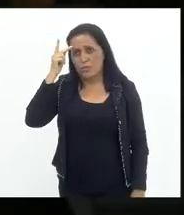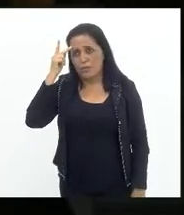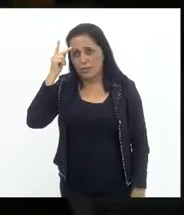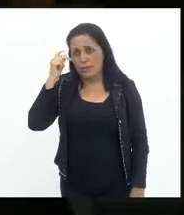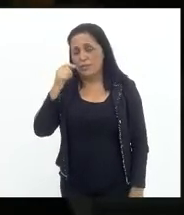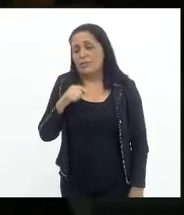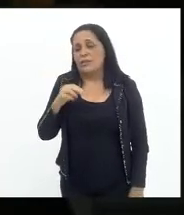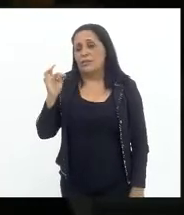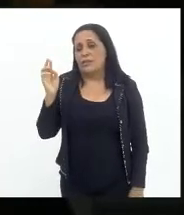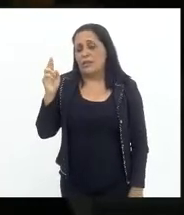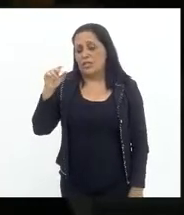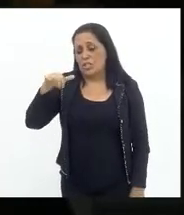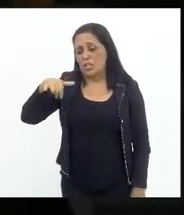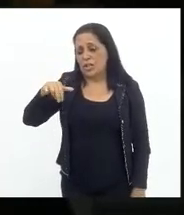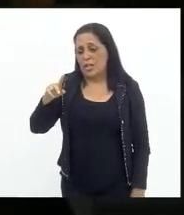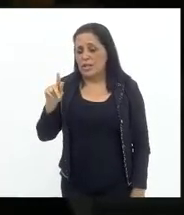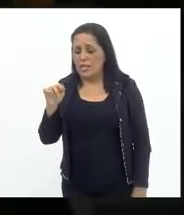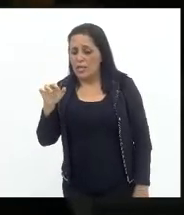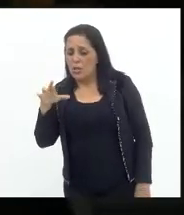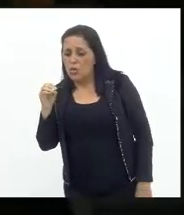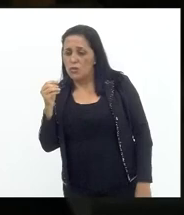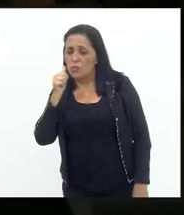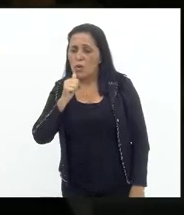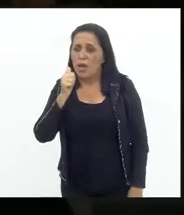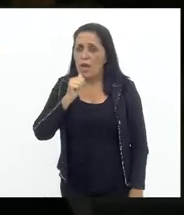mulheres, transgêneros homens,